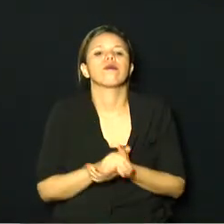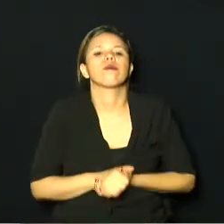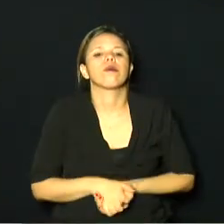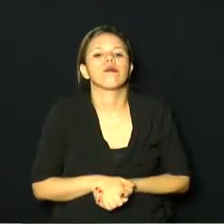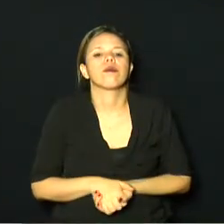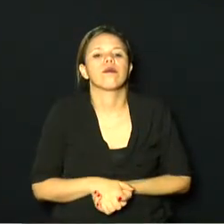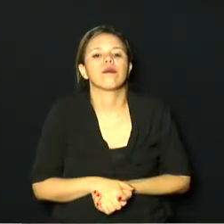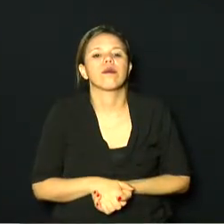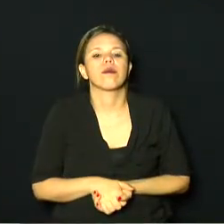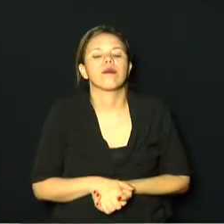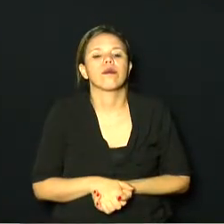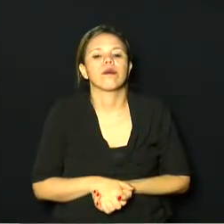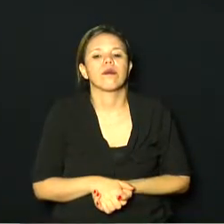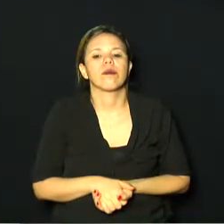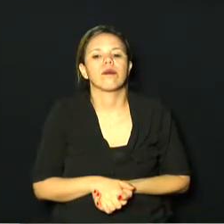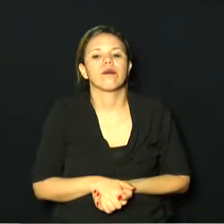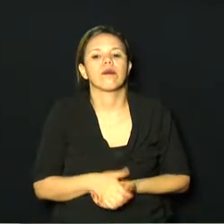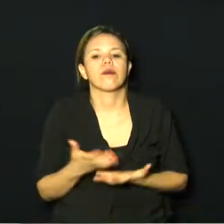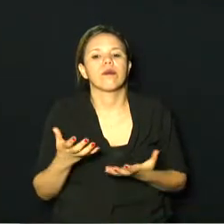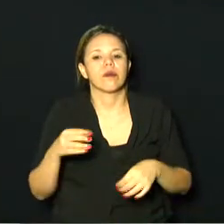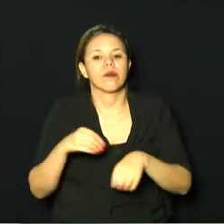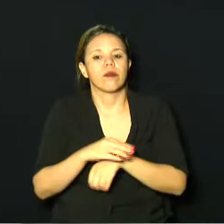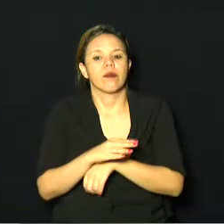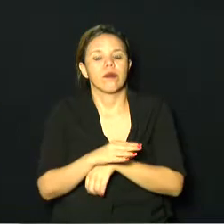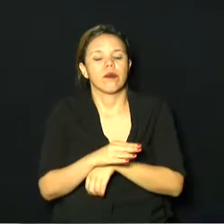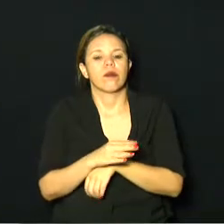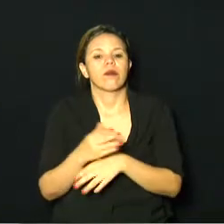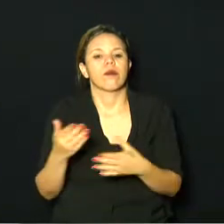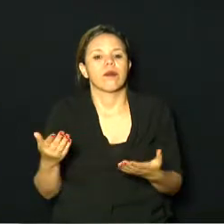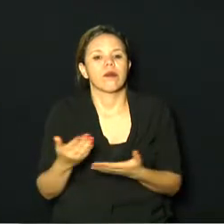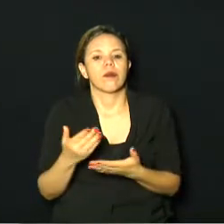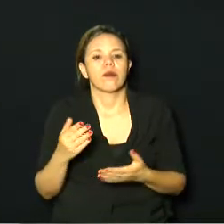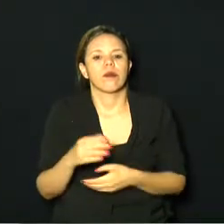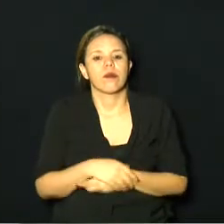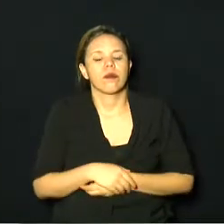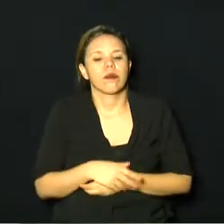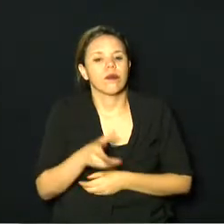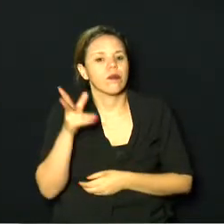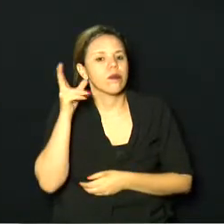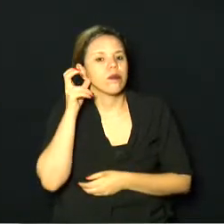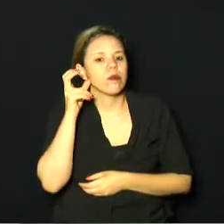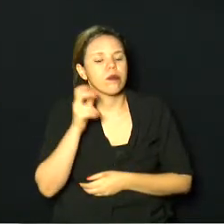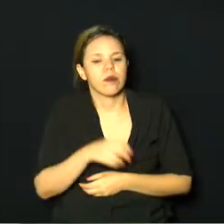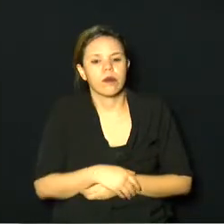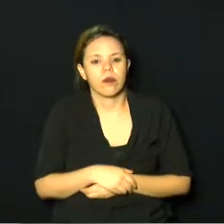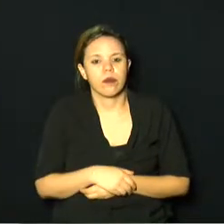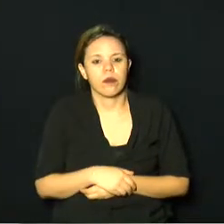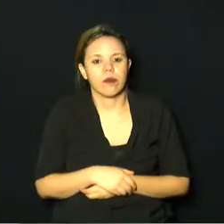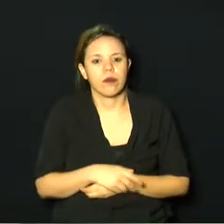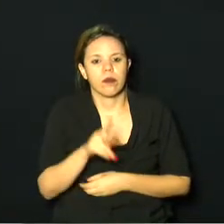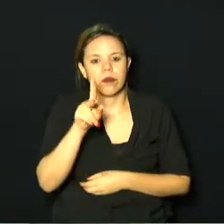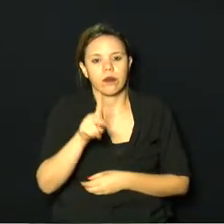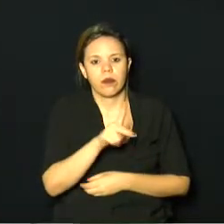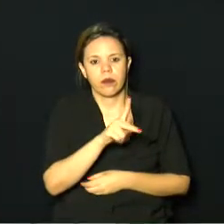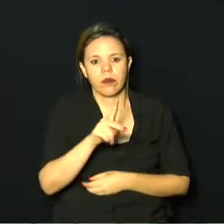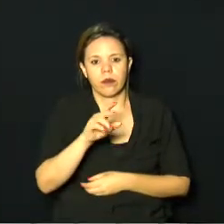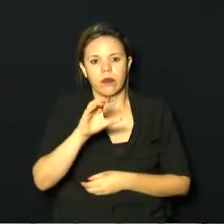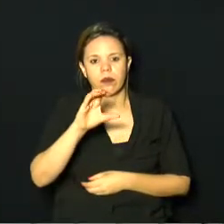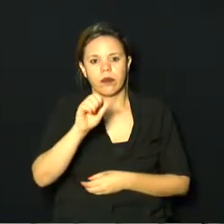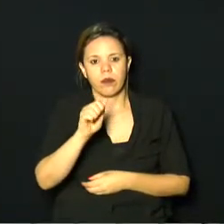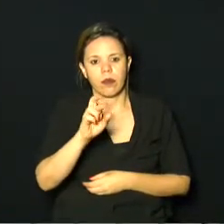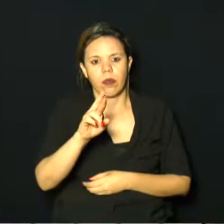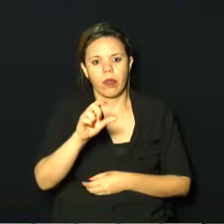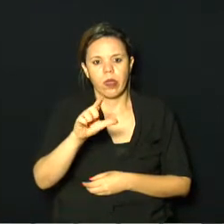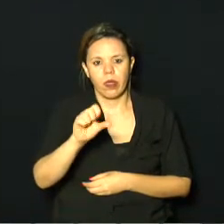Eu queria passar, então, agora imediatamente, para que a gente possa ouvir o Padre Carlos, que tem